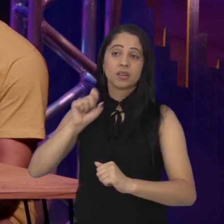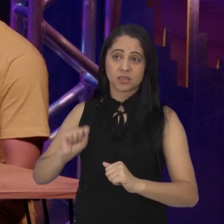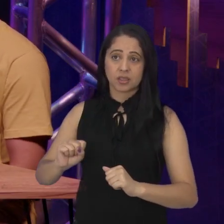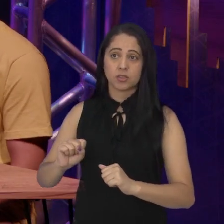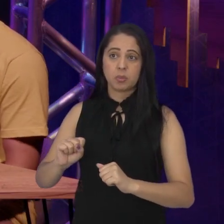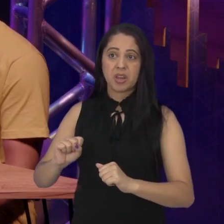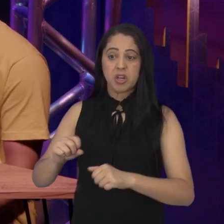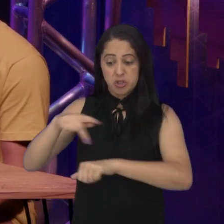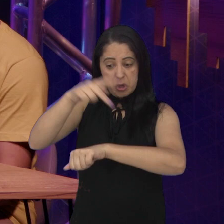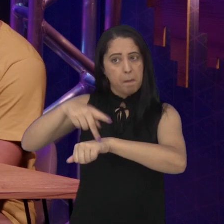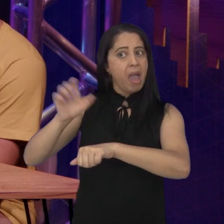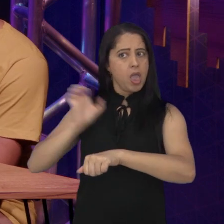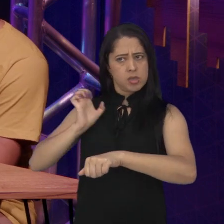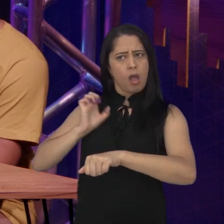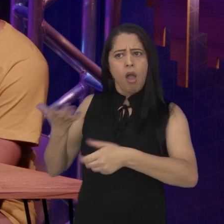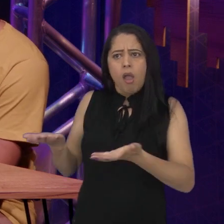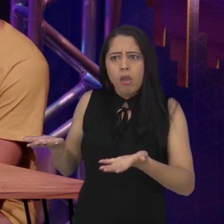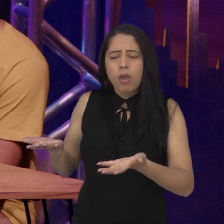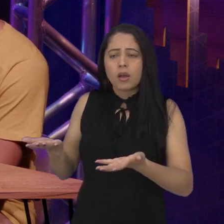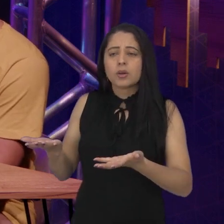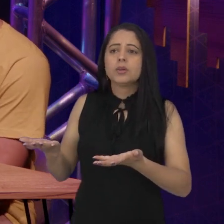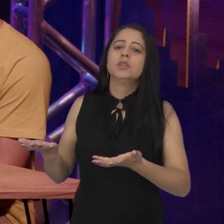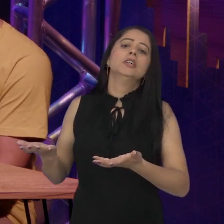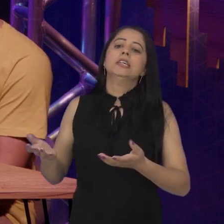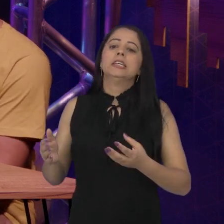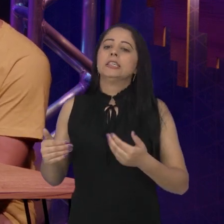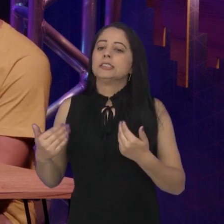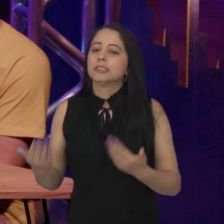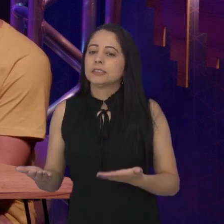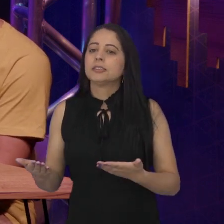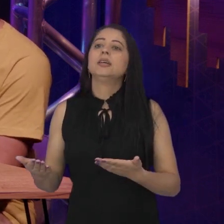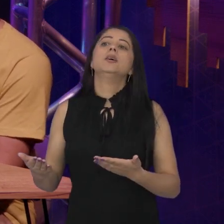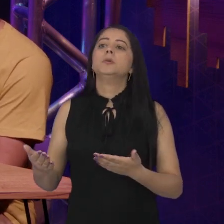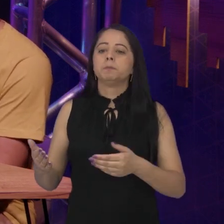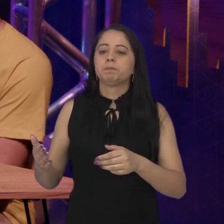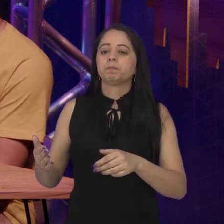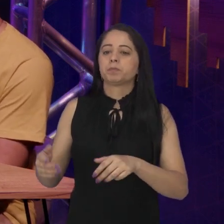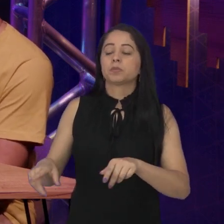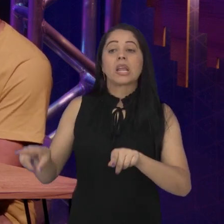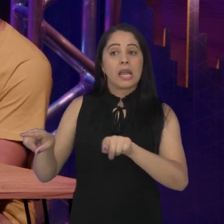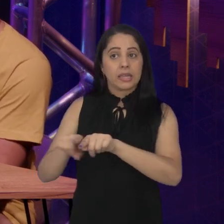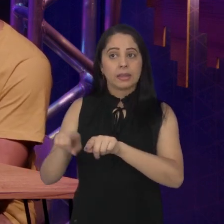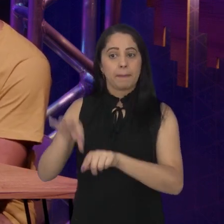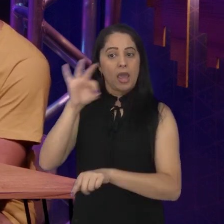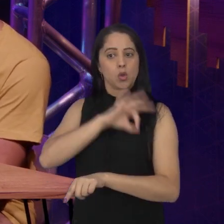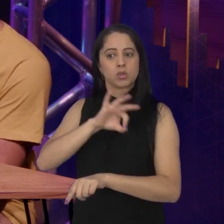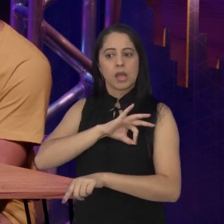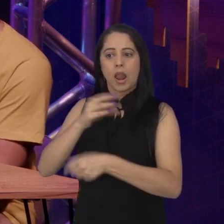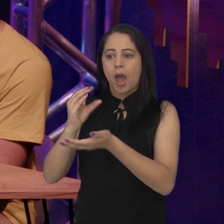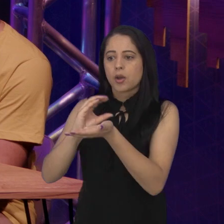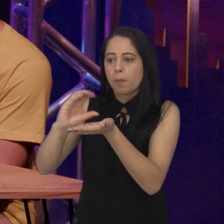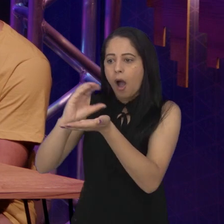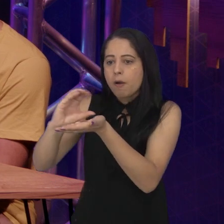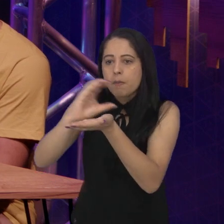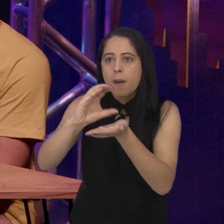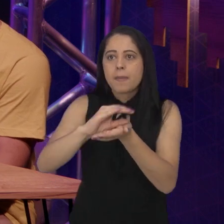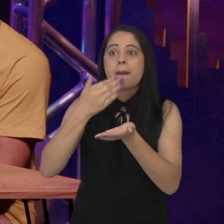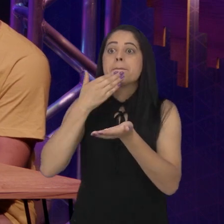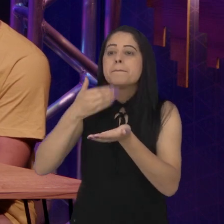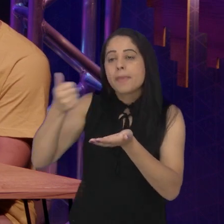potência mundial, não sei o que lá. Mas ele tem muita gente, tem uma distribuição de renda